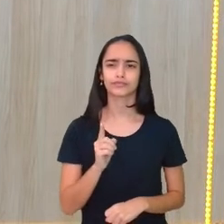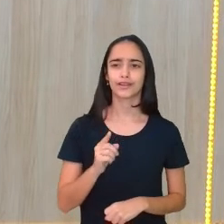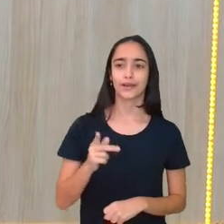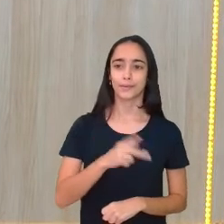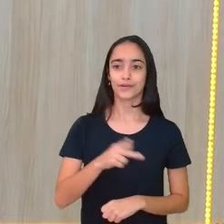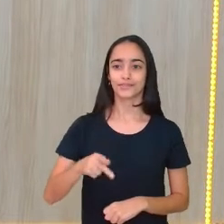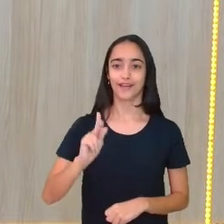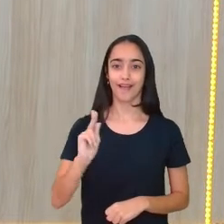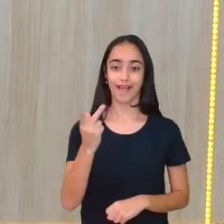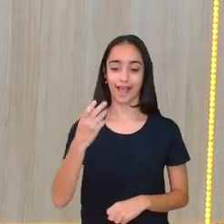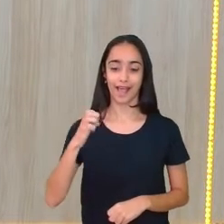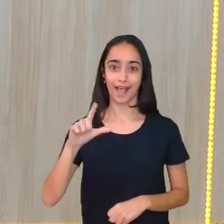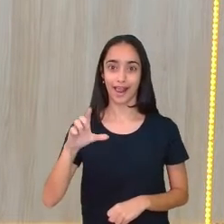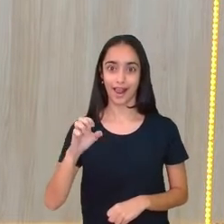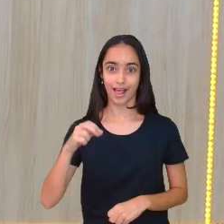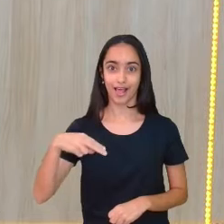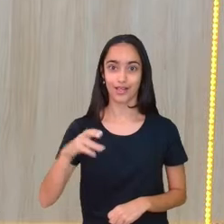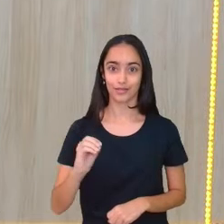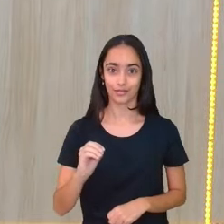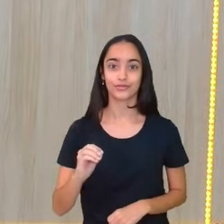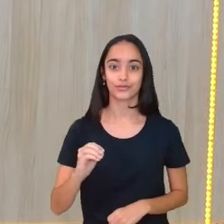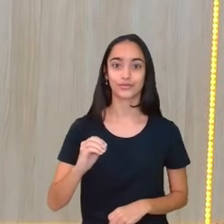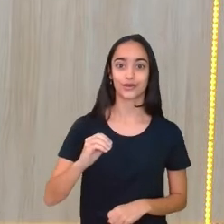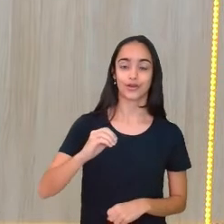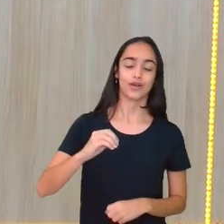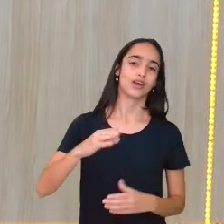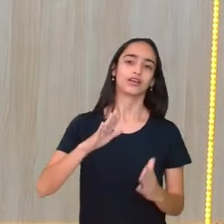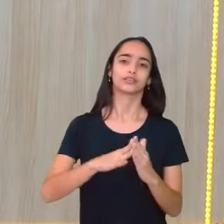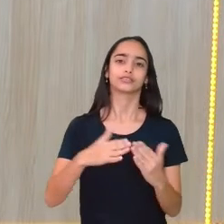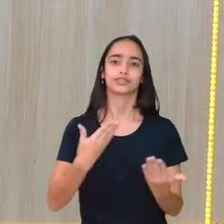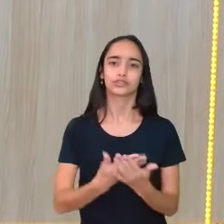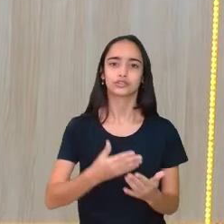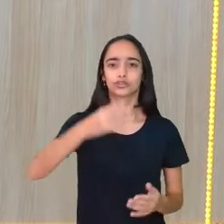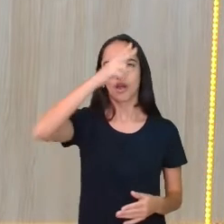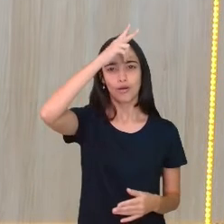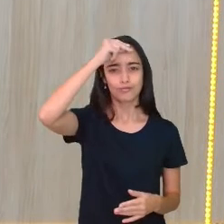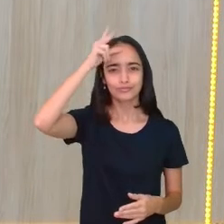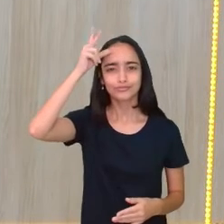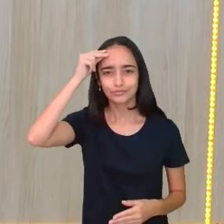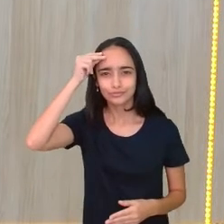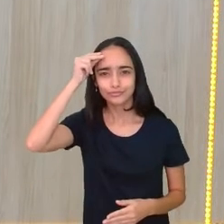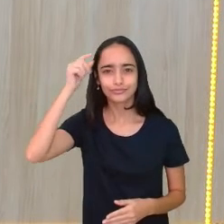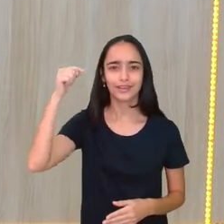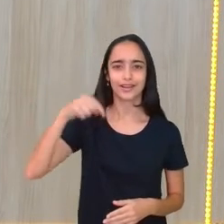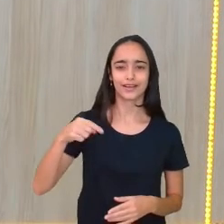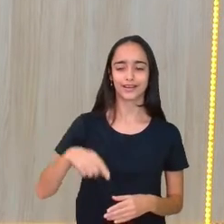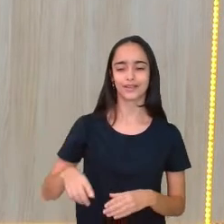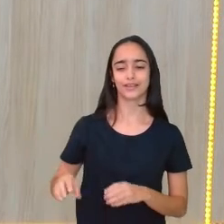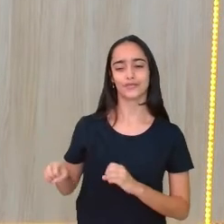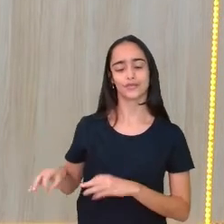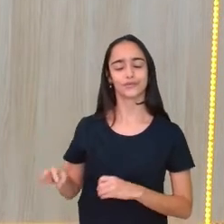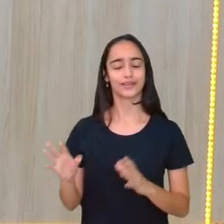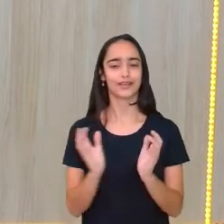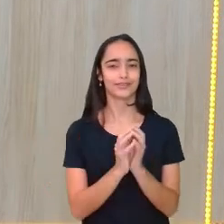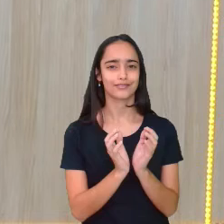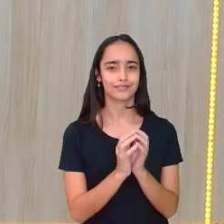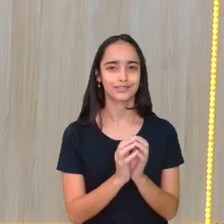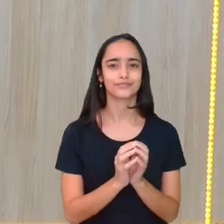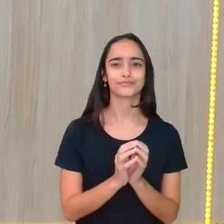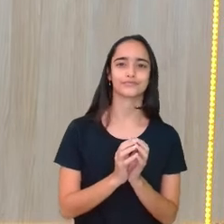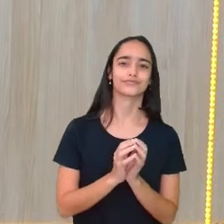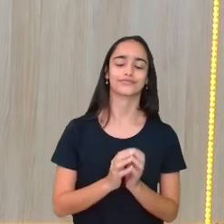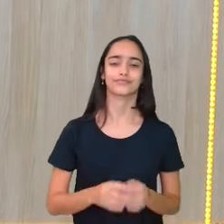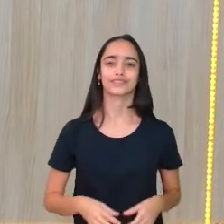professor aqui da Escola Municipal para Aulas Digitais do Recife, né? Então fiquem aí à